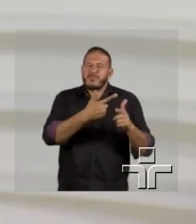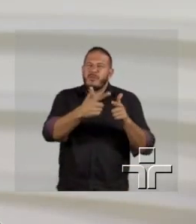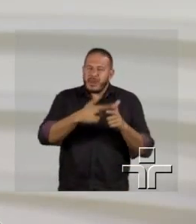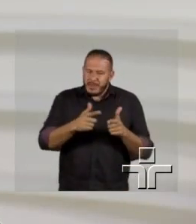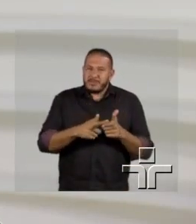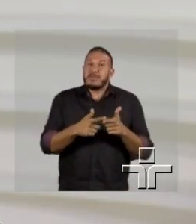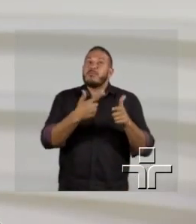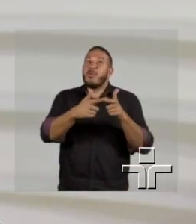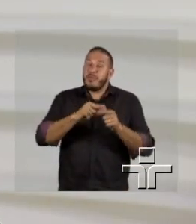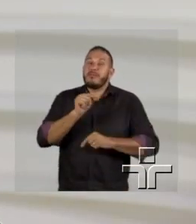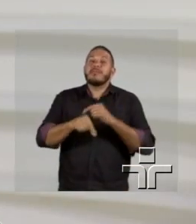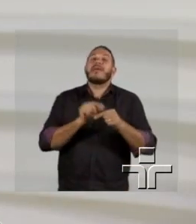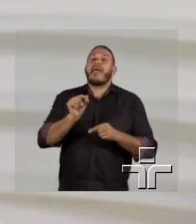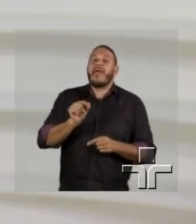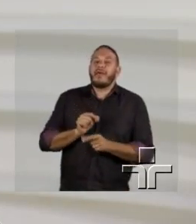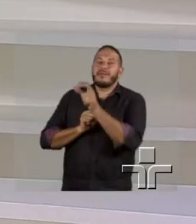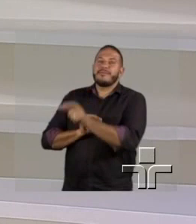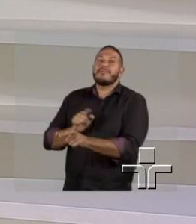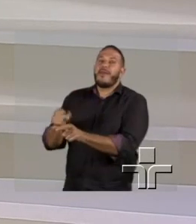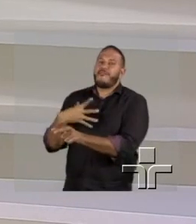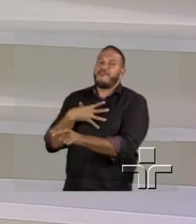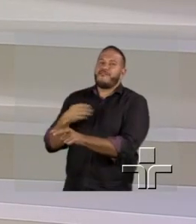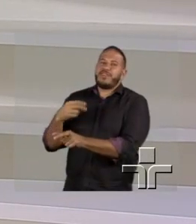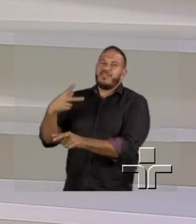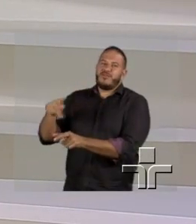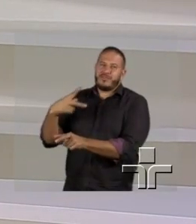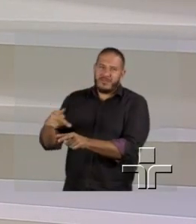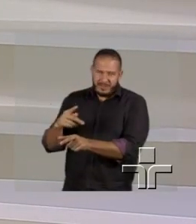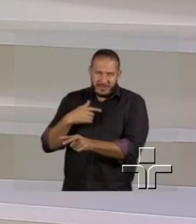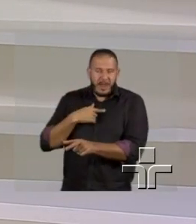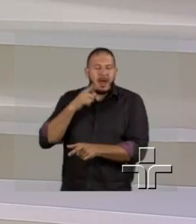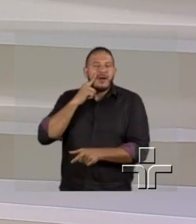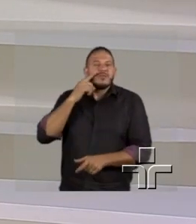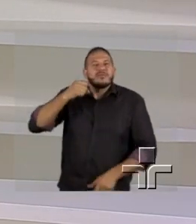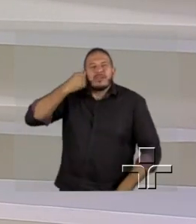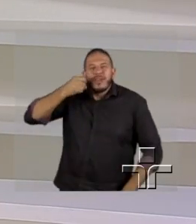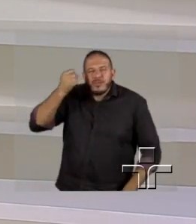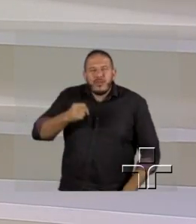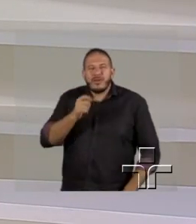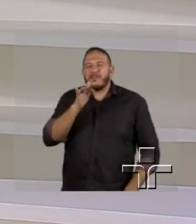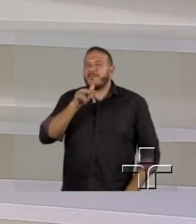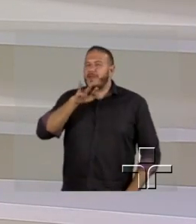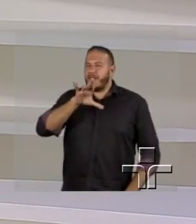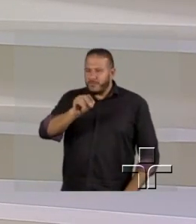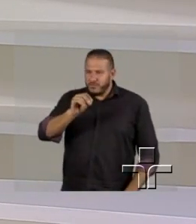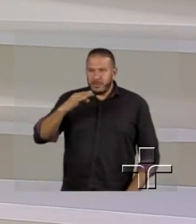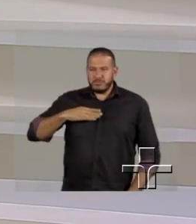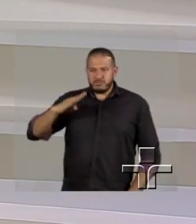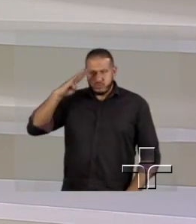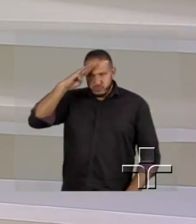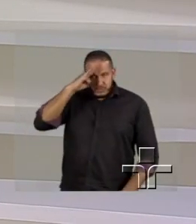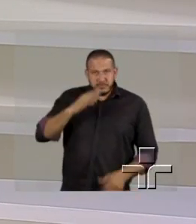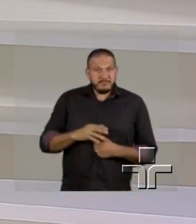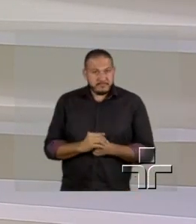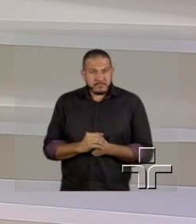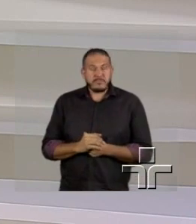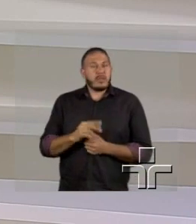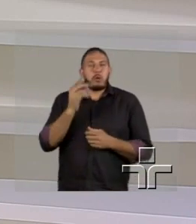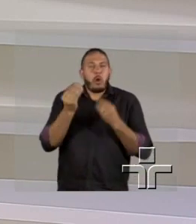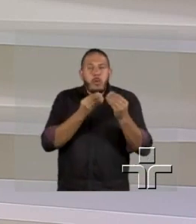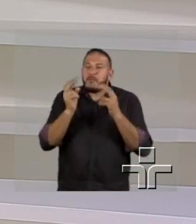disciplina. Disciplina não é você cercear a liberdade da pessoa, mas é o aluno respeitar o professor. Eu não